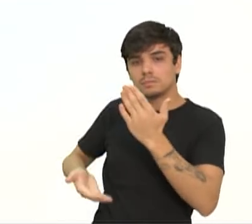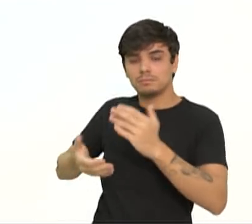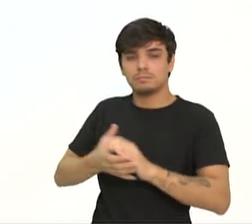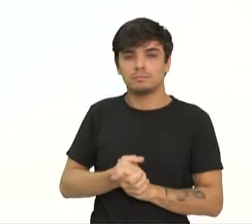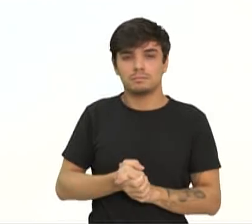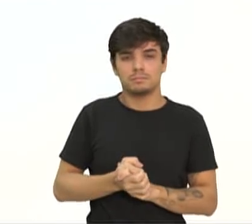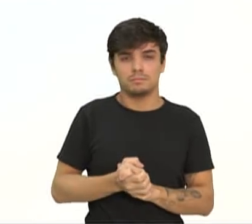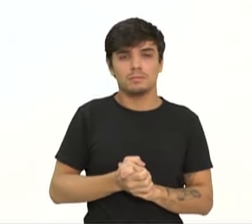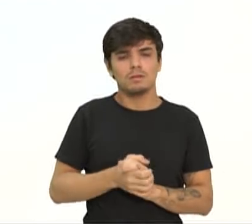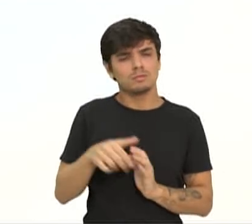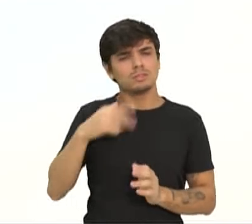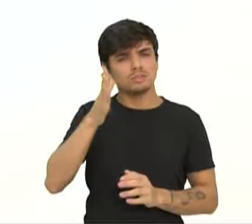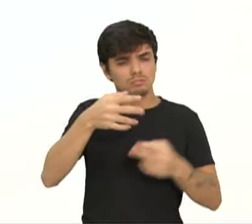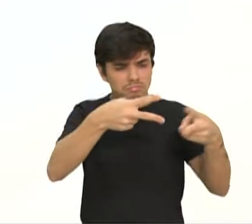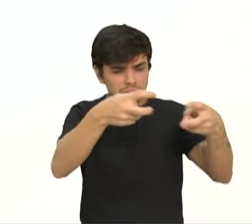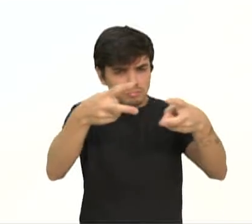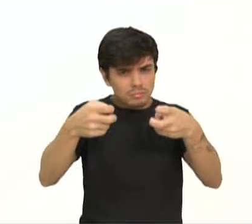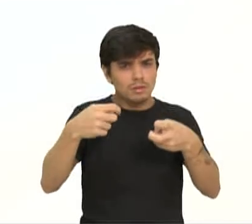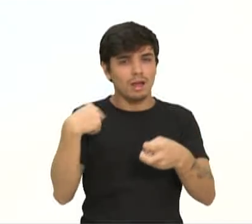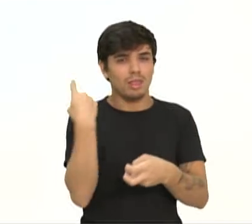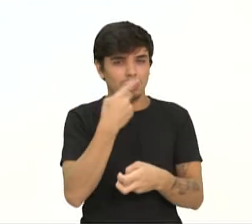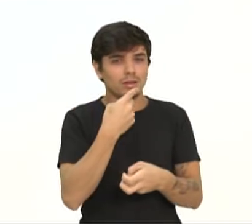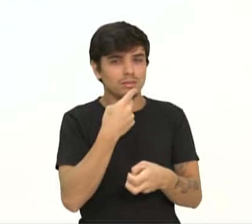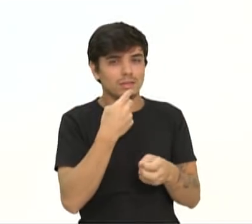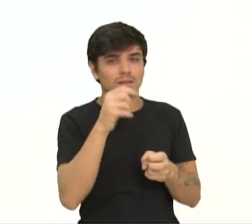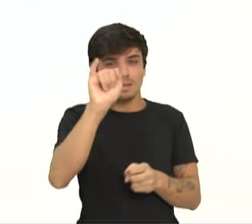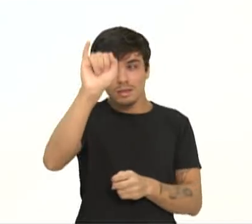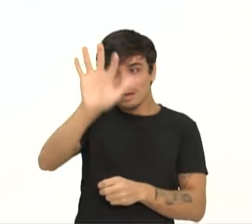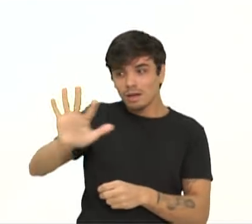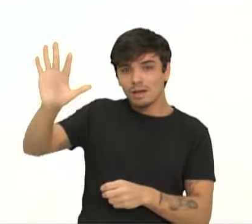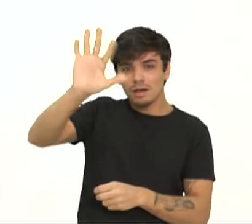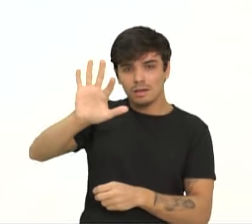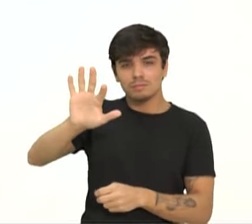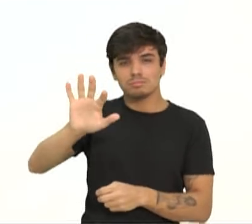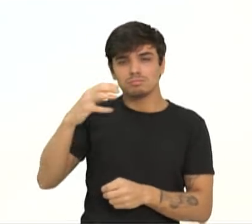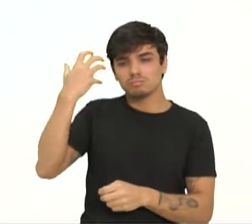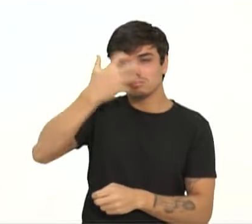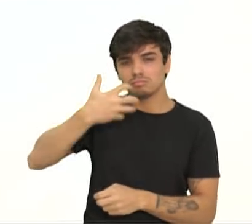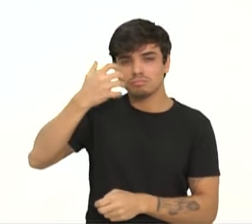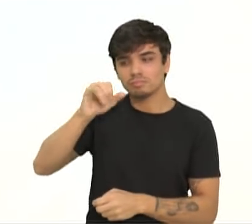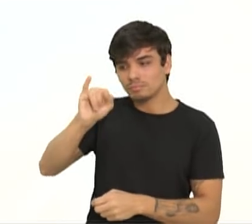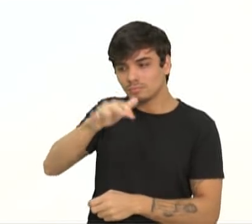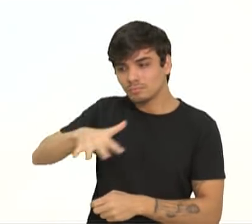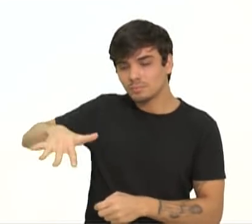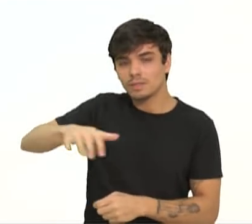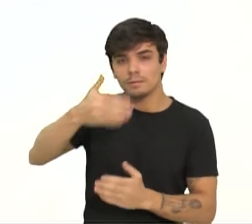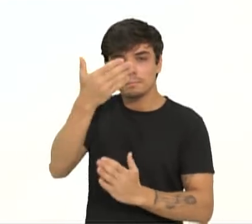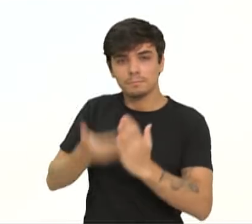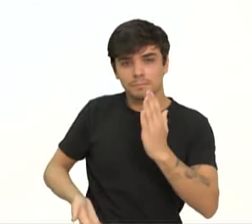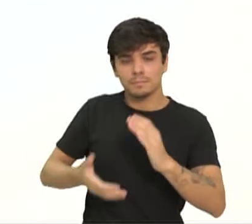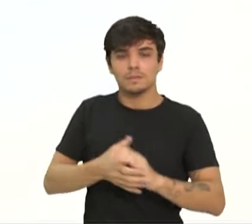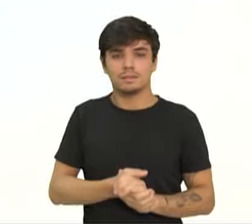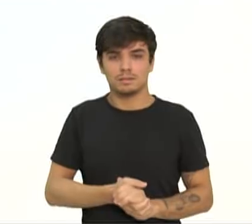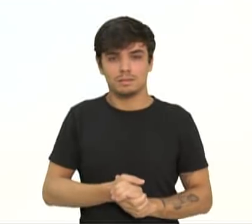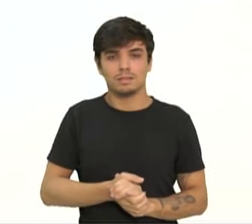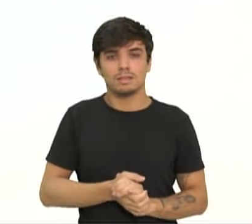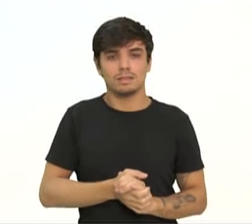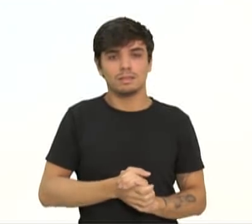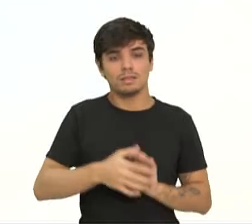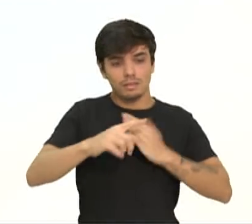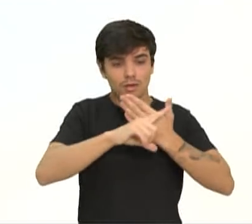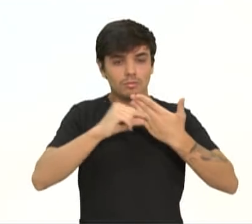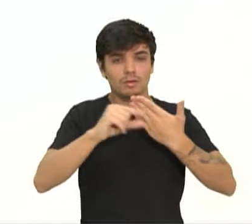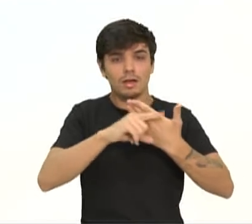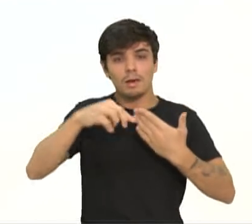deve ter visto a nossa capa do romance, né? A Ilha Perdida, a autora Maria José